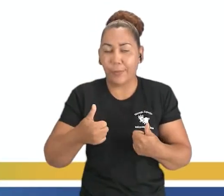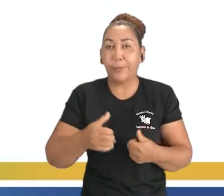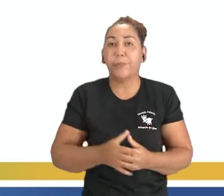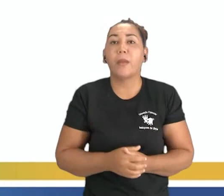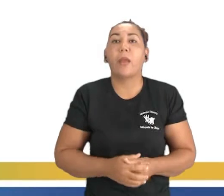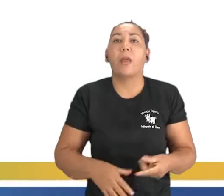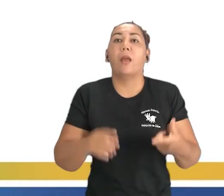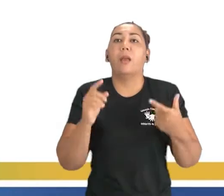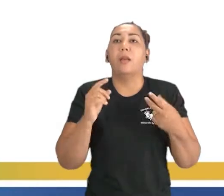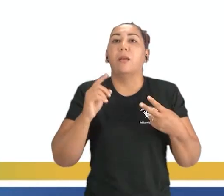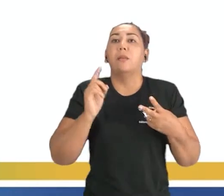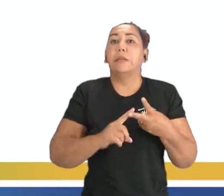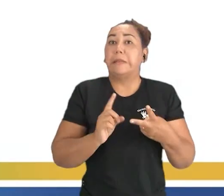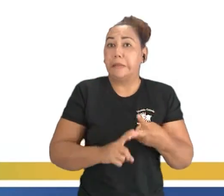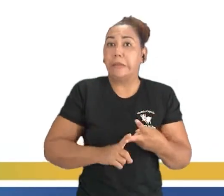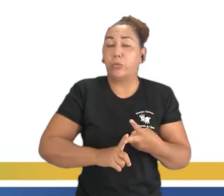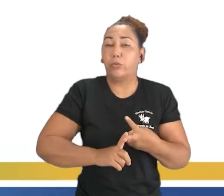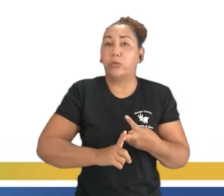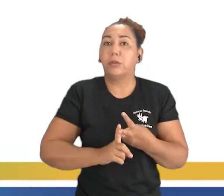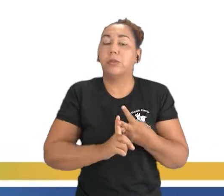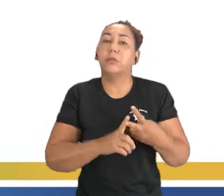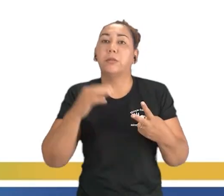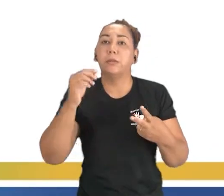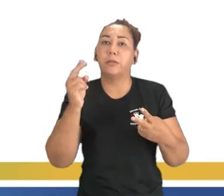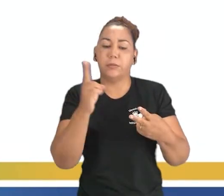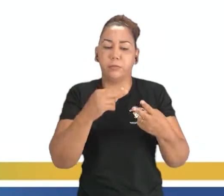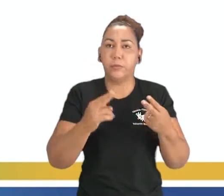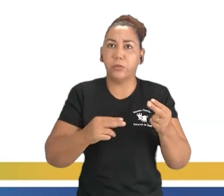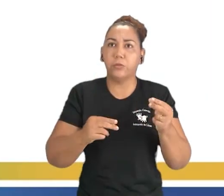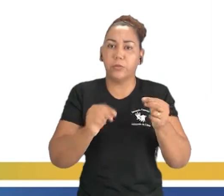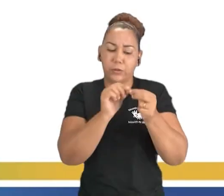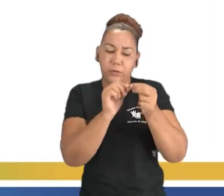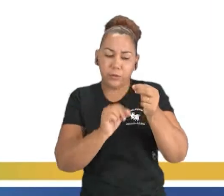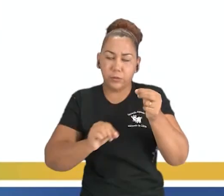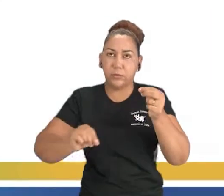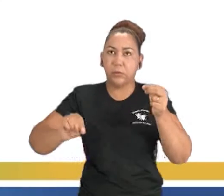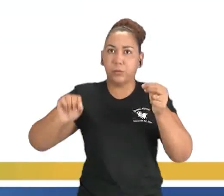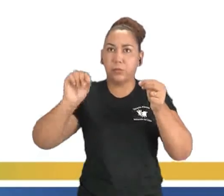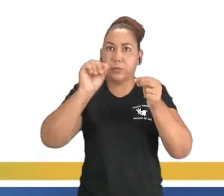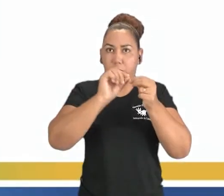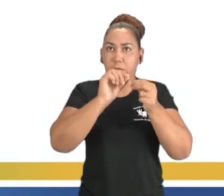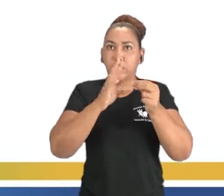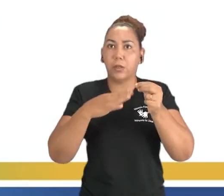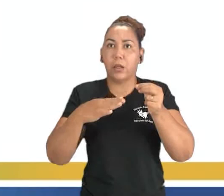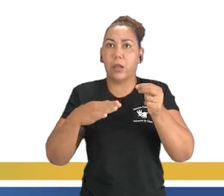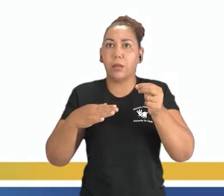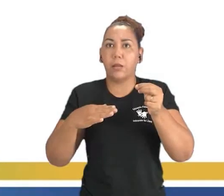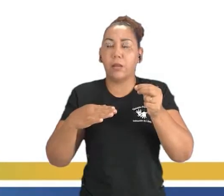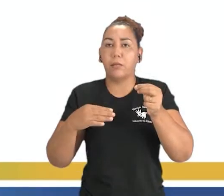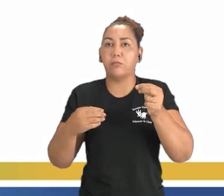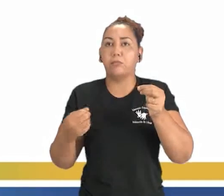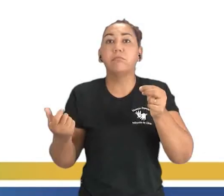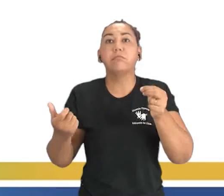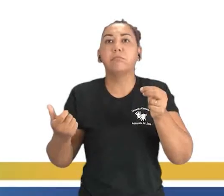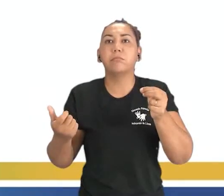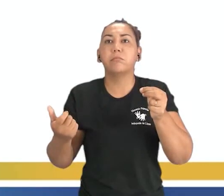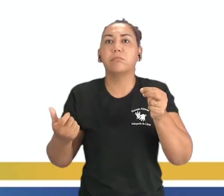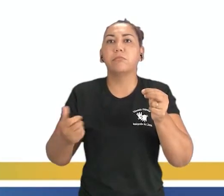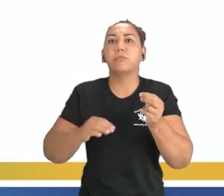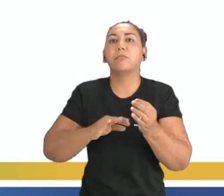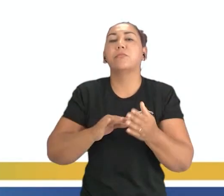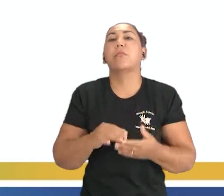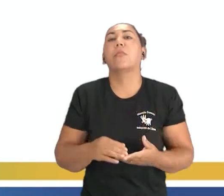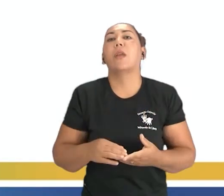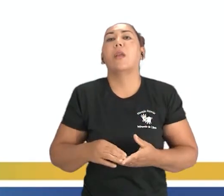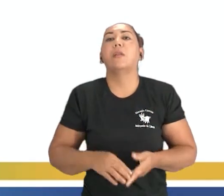e que no caso a gente está chamando da pintura do círculo, né? Sobram apenas 3 possibilidades. Multiplicando, né, a quantidade